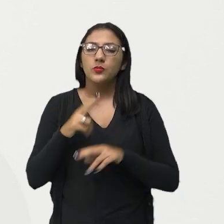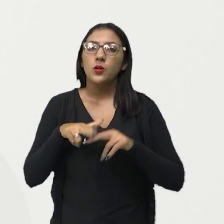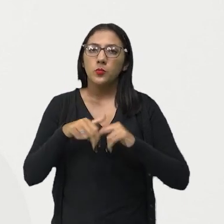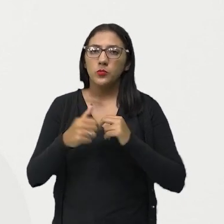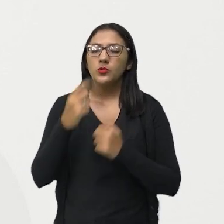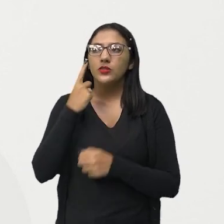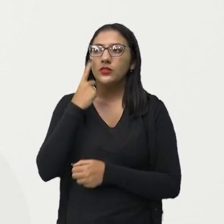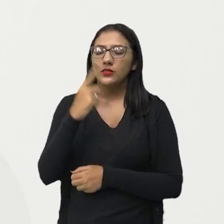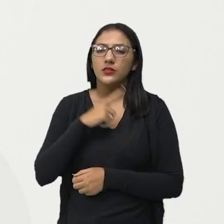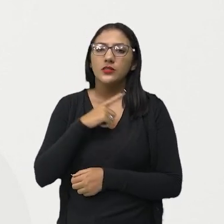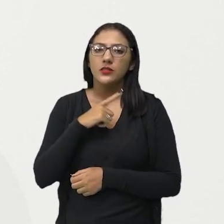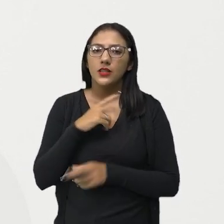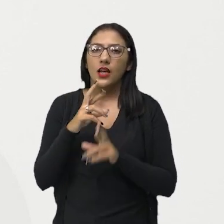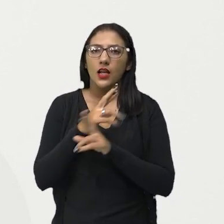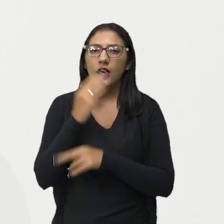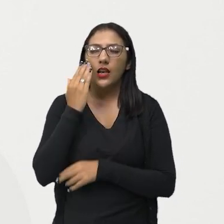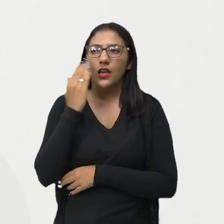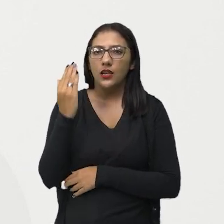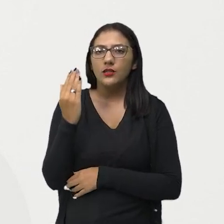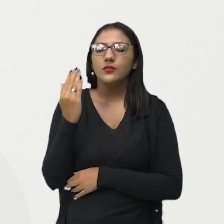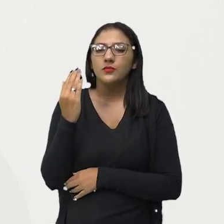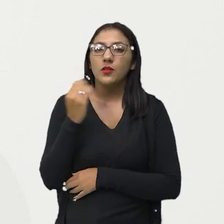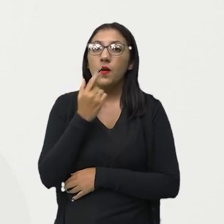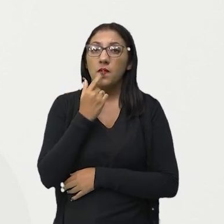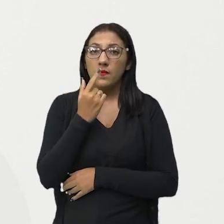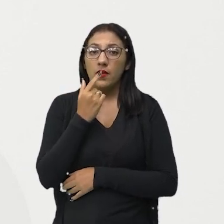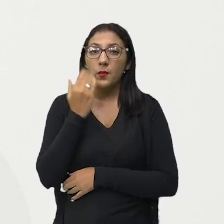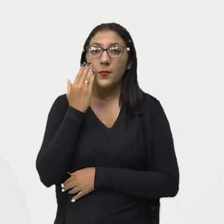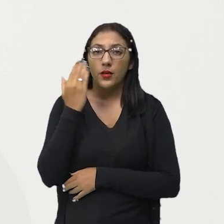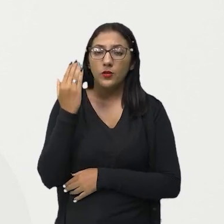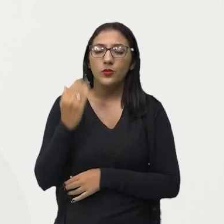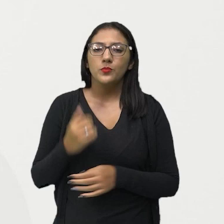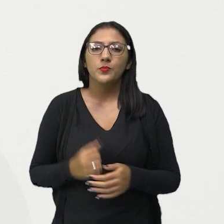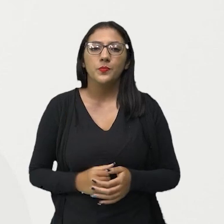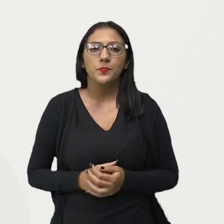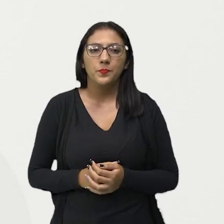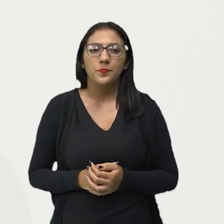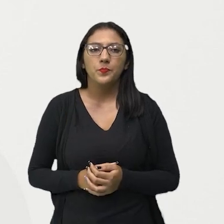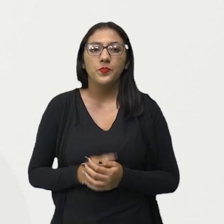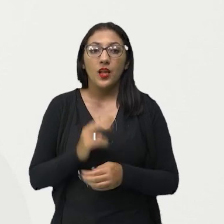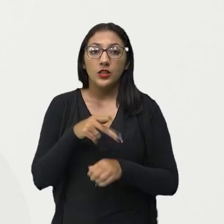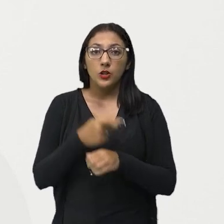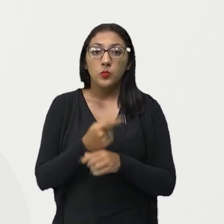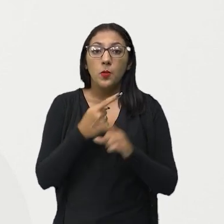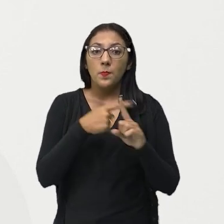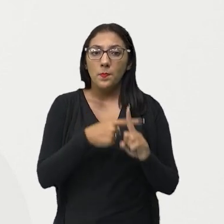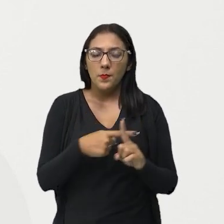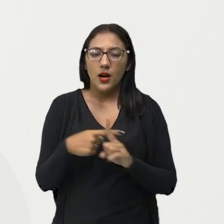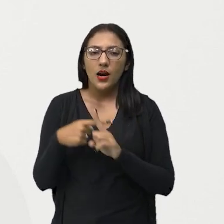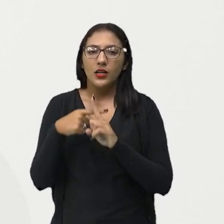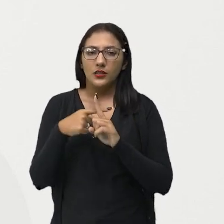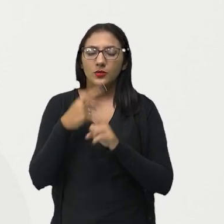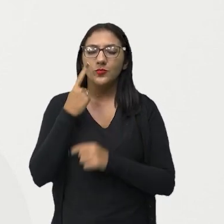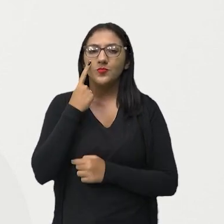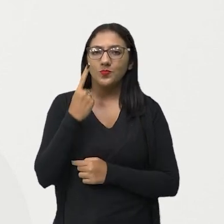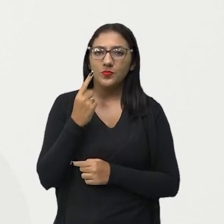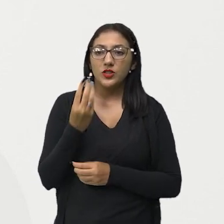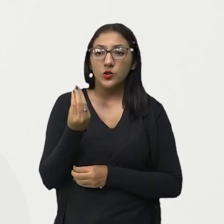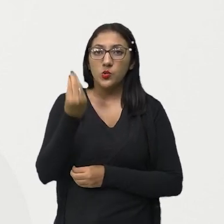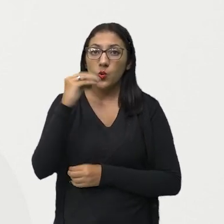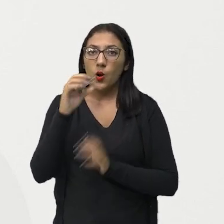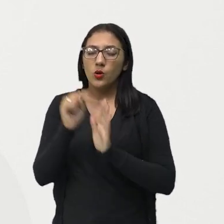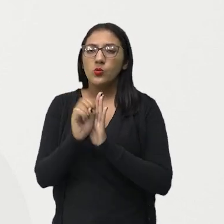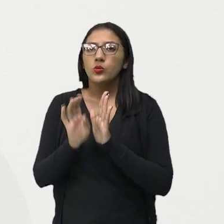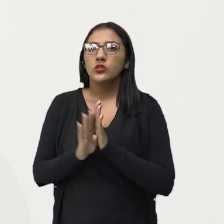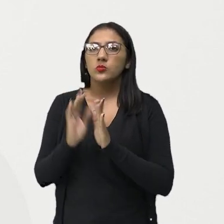aqui, ó, 14, tá? E aí, somado, né? Nossa operação aqui é adição, então ali nós vamos somar